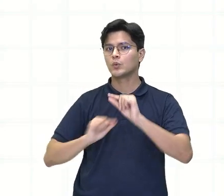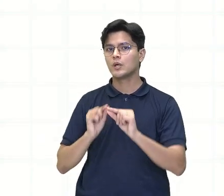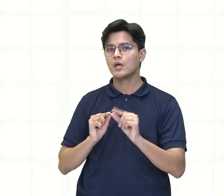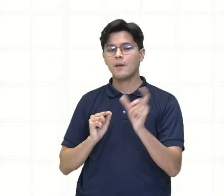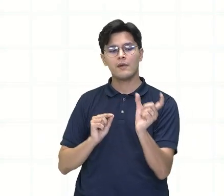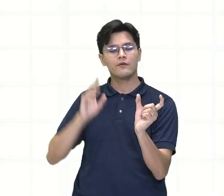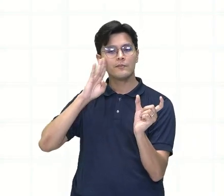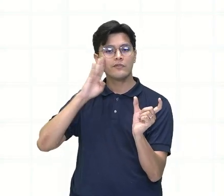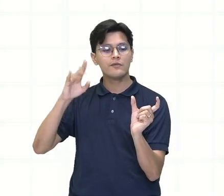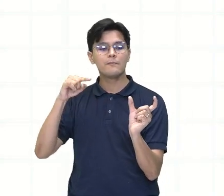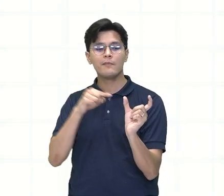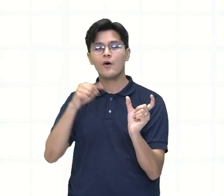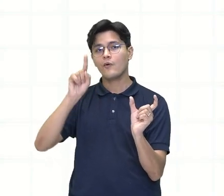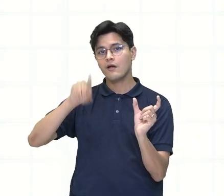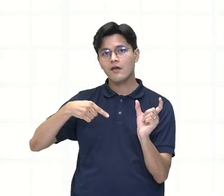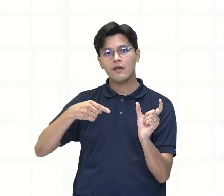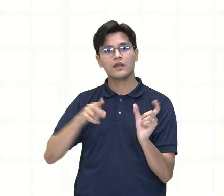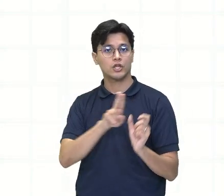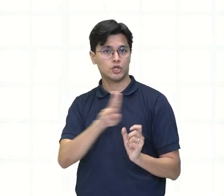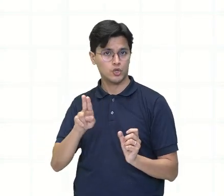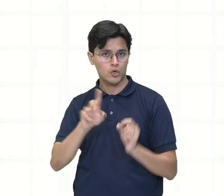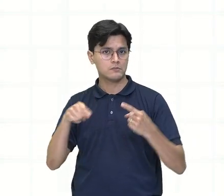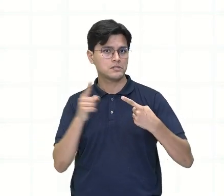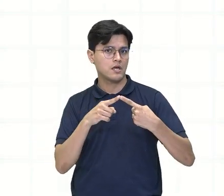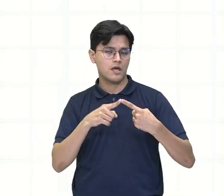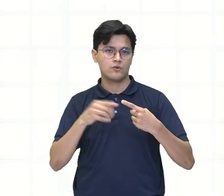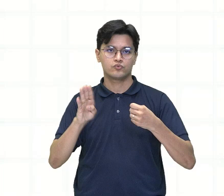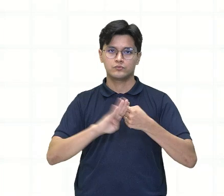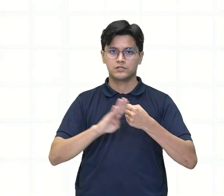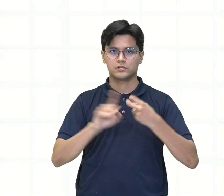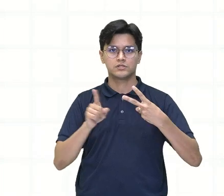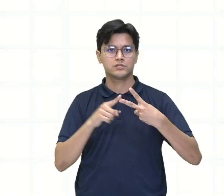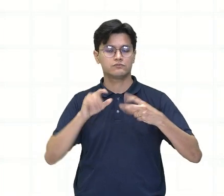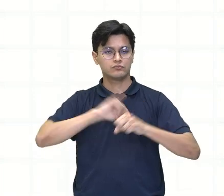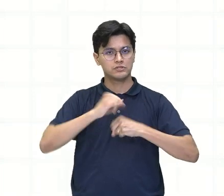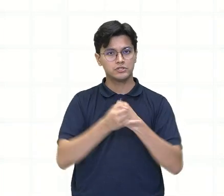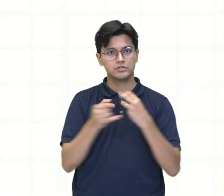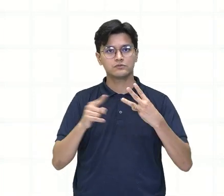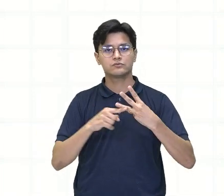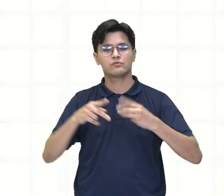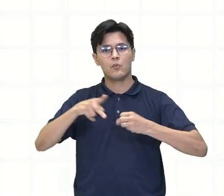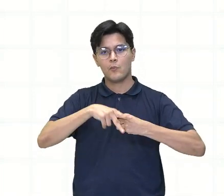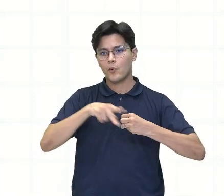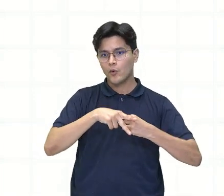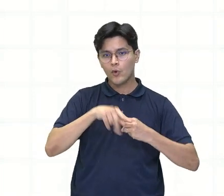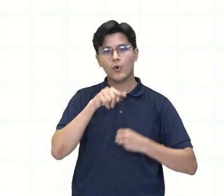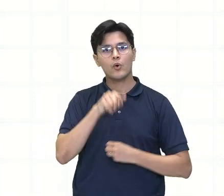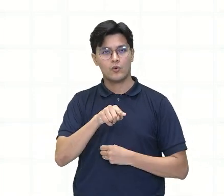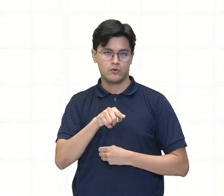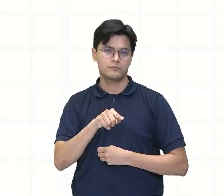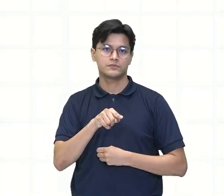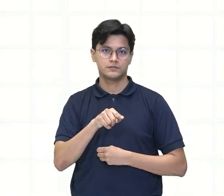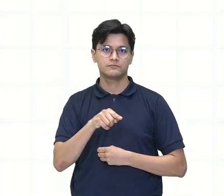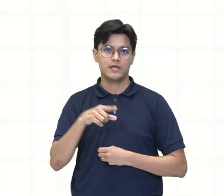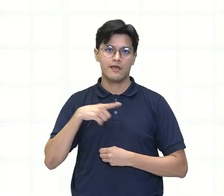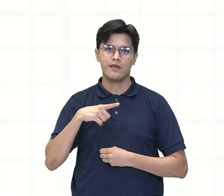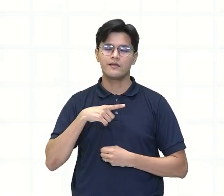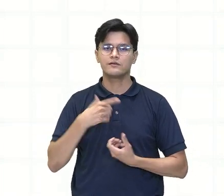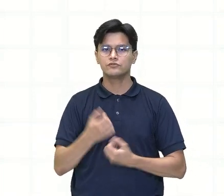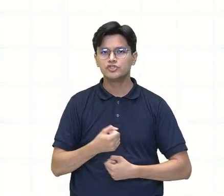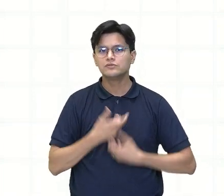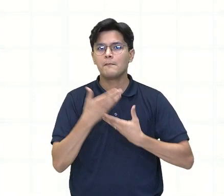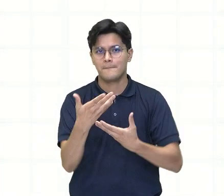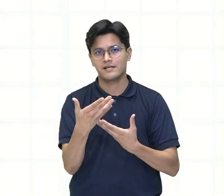do que o verbo de ligação, tá? Por isso, eles vão ser o núcleo do predicado. Então, o mar